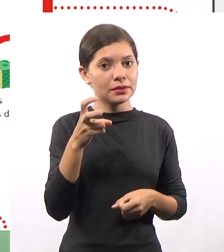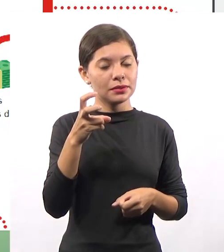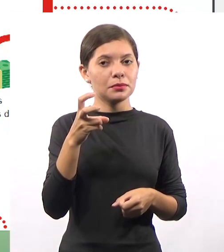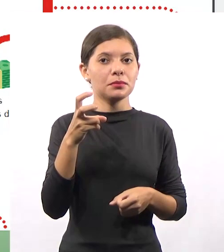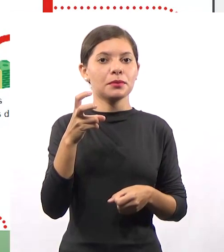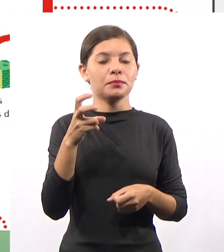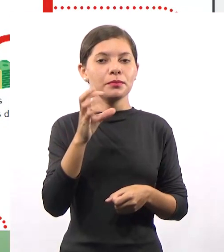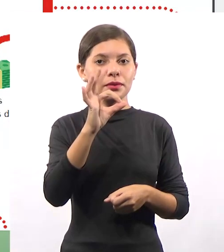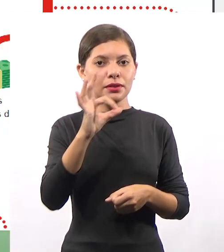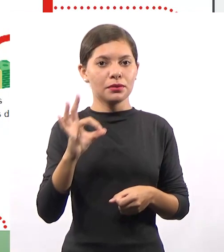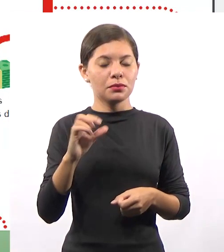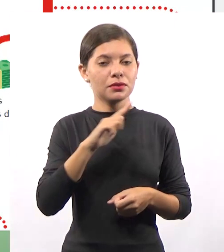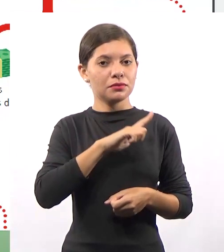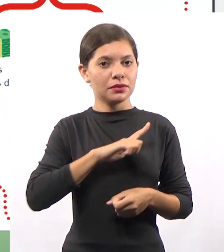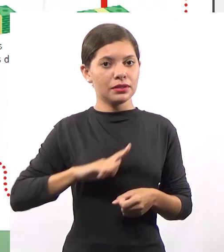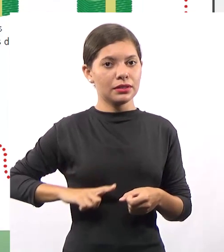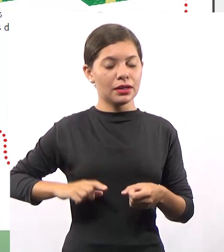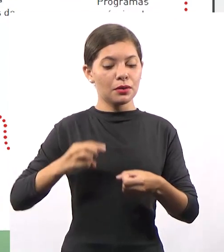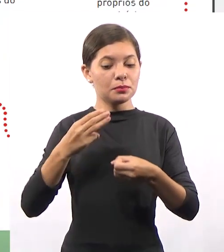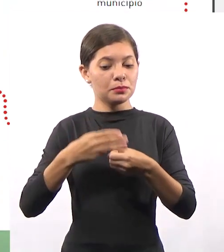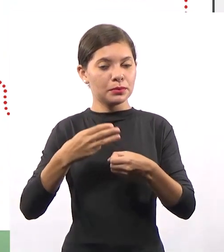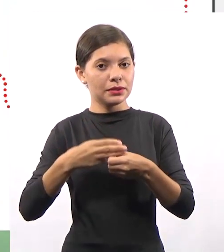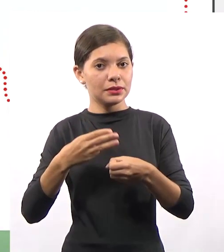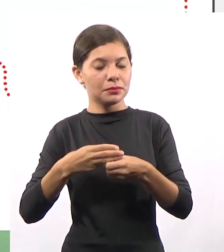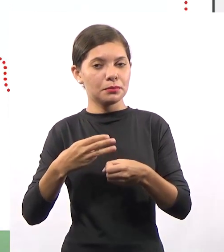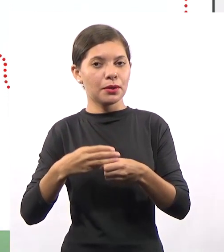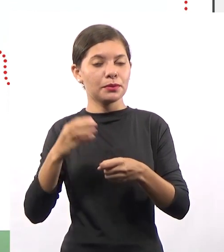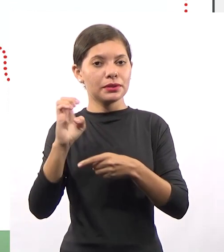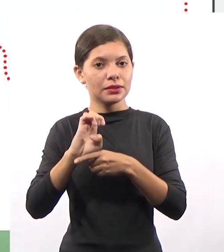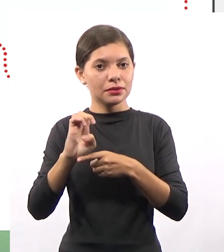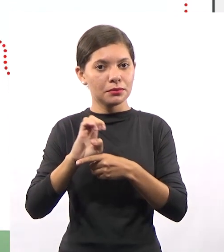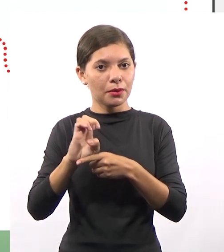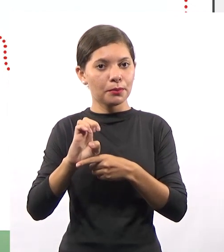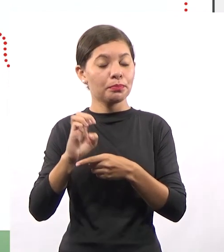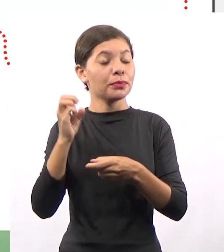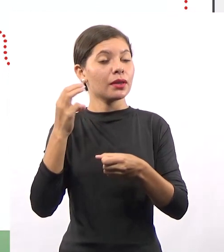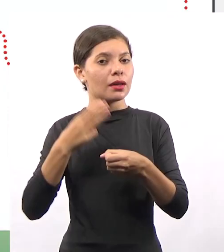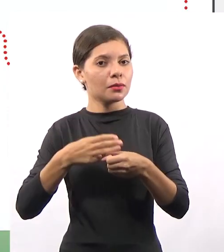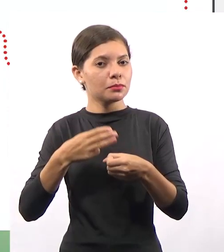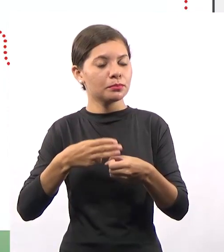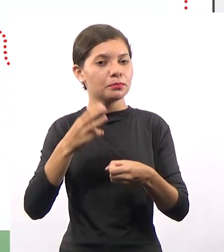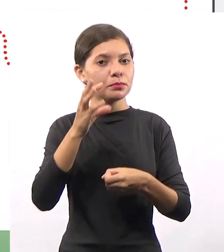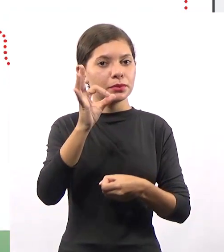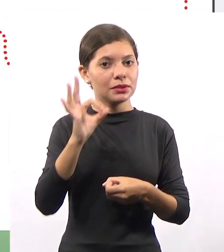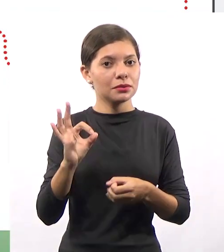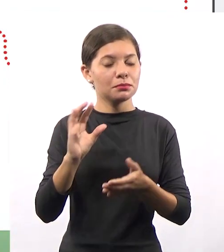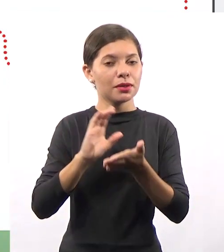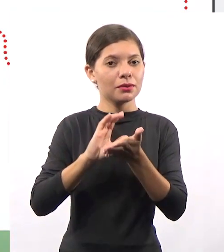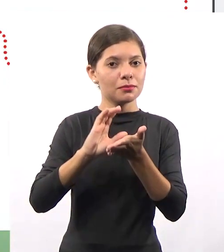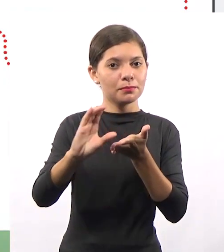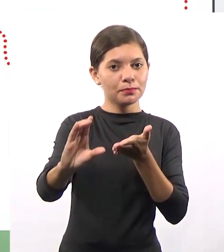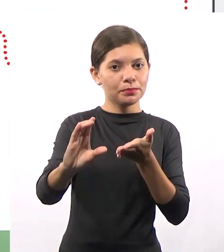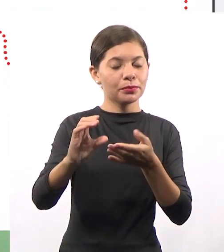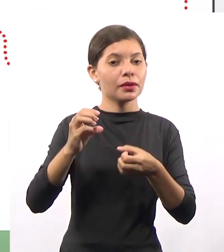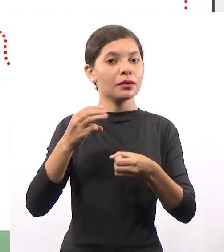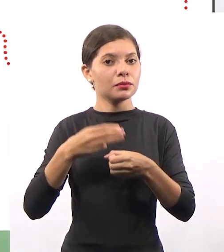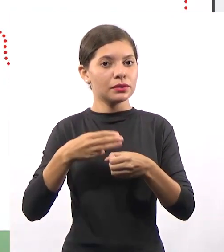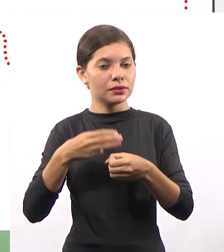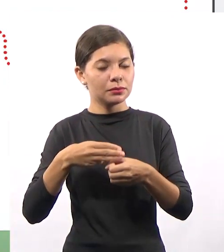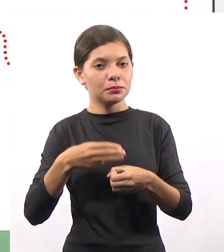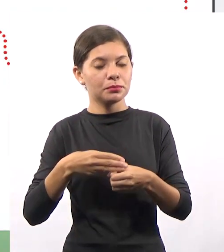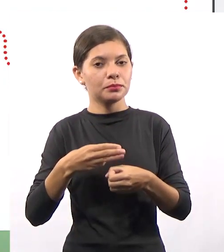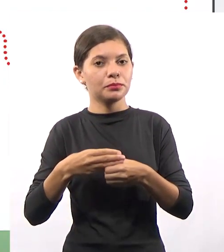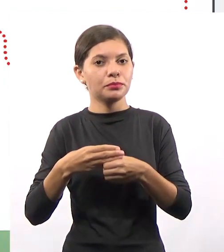e a cota federal. A cota municipal do salário e educação, ela também vai poder ser destinada para os programas